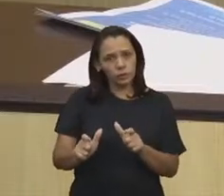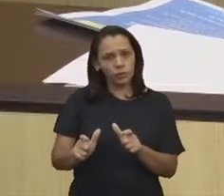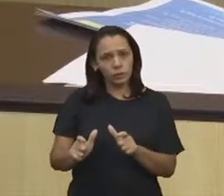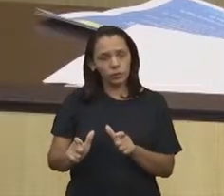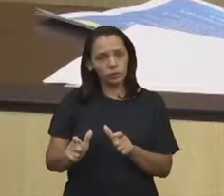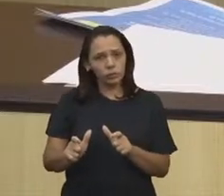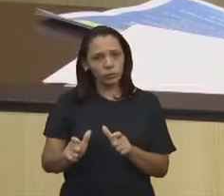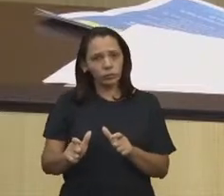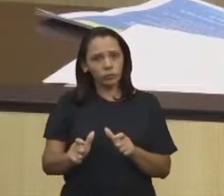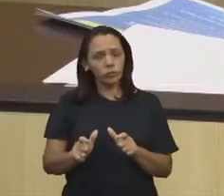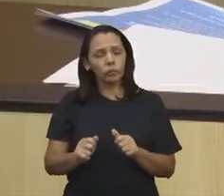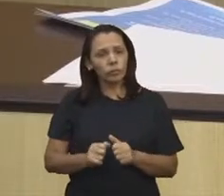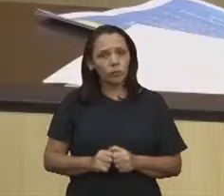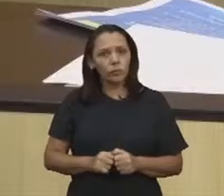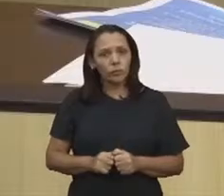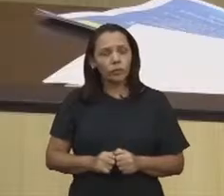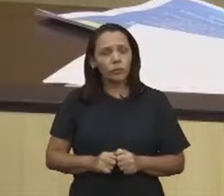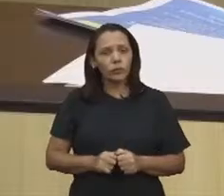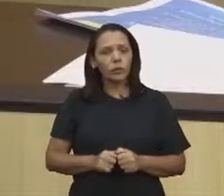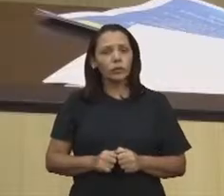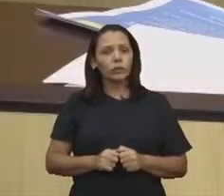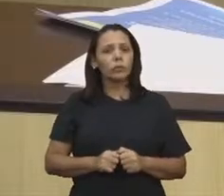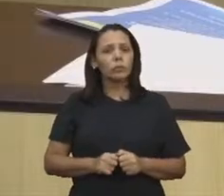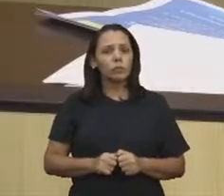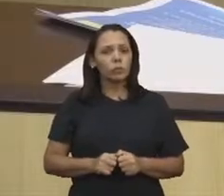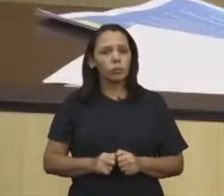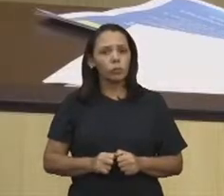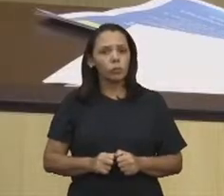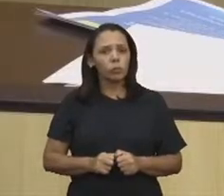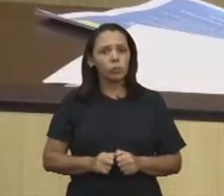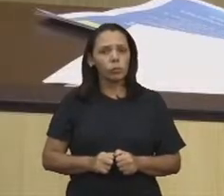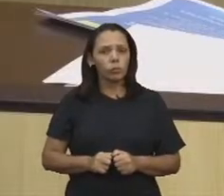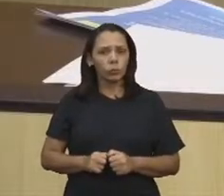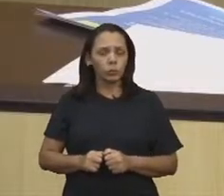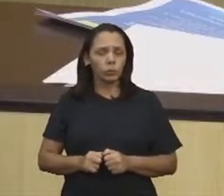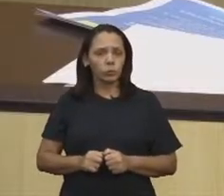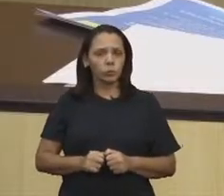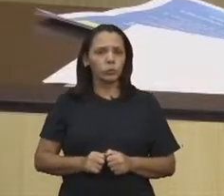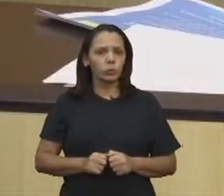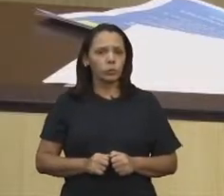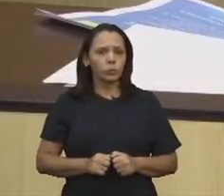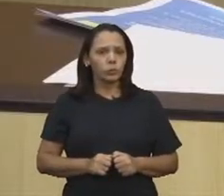no Cidade de Salvador, né, no final da rua, para a Norival Soares.